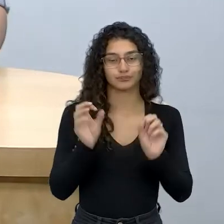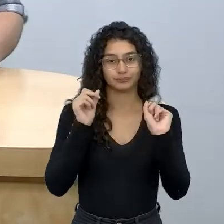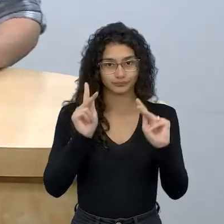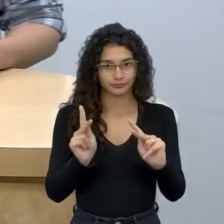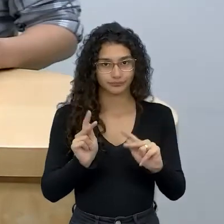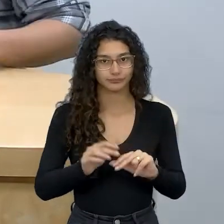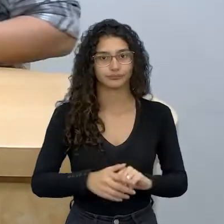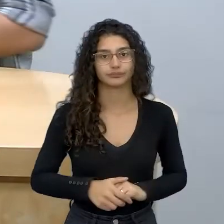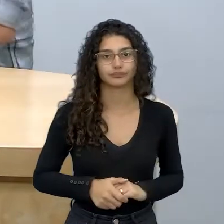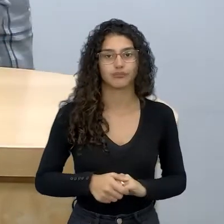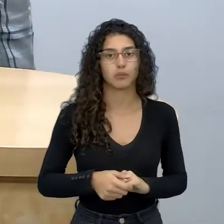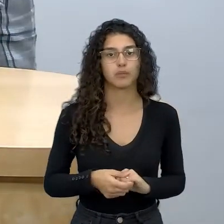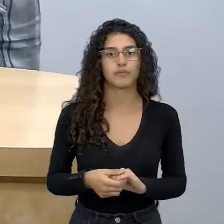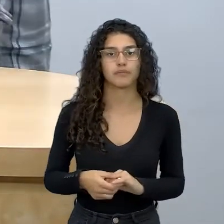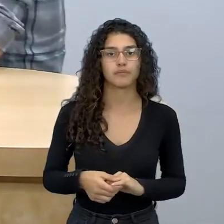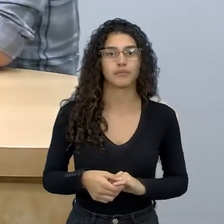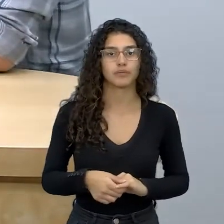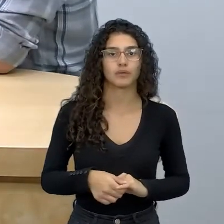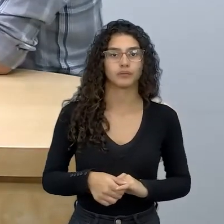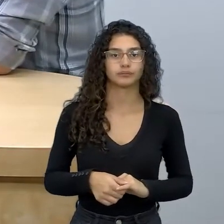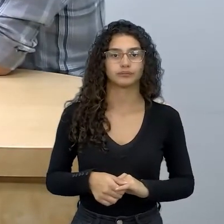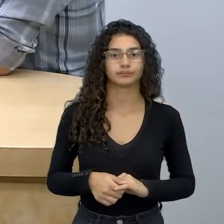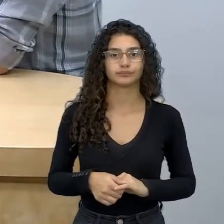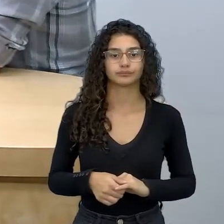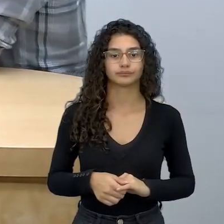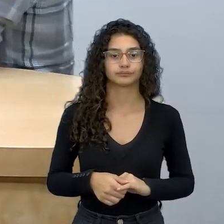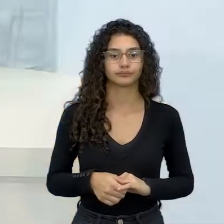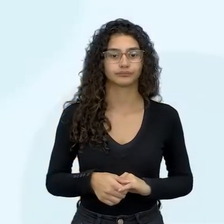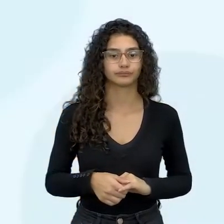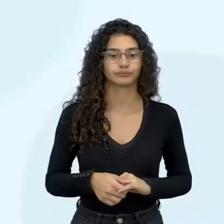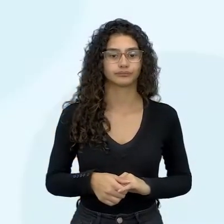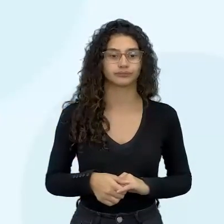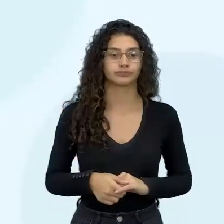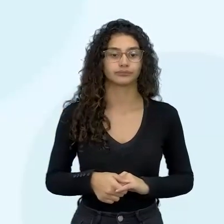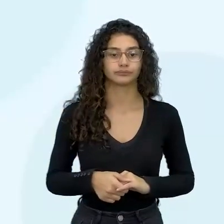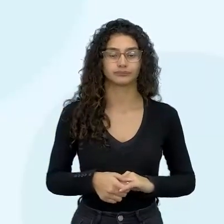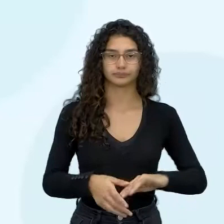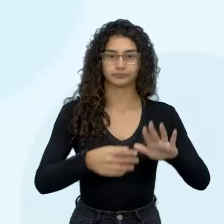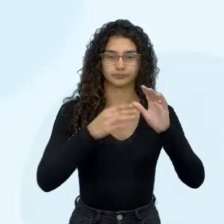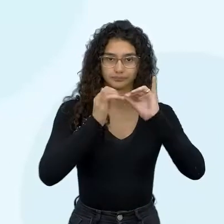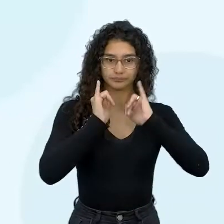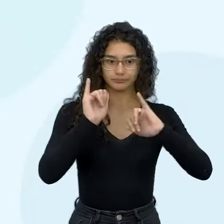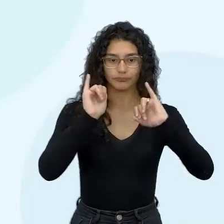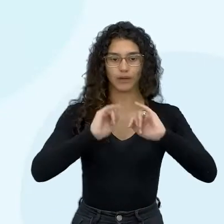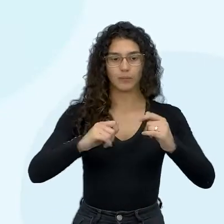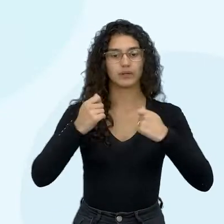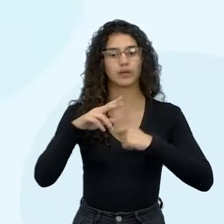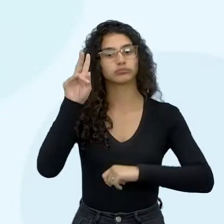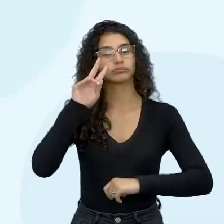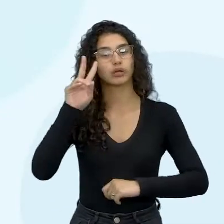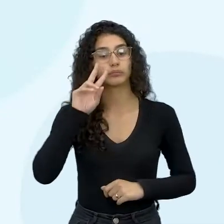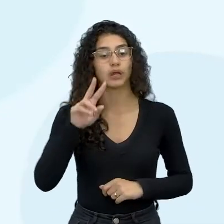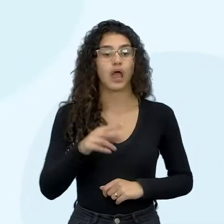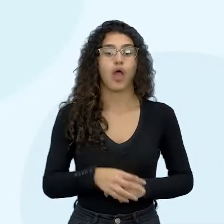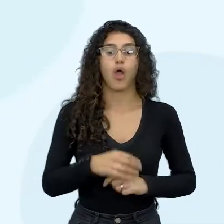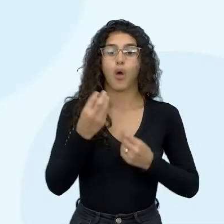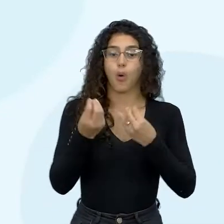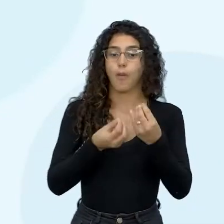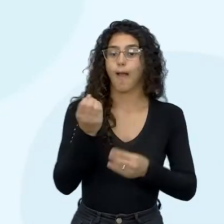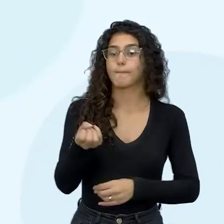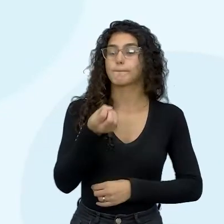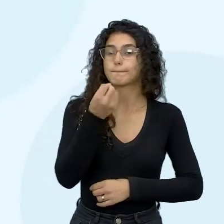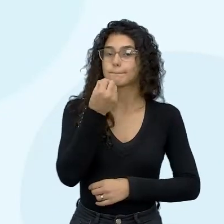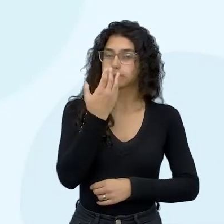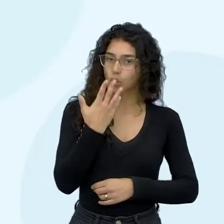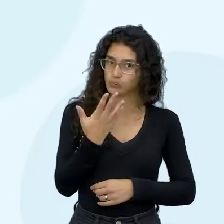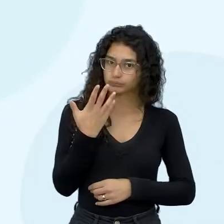bem? Então, continuando aqui, ó. Nessa propaganda, devemos exaltar as vantagens,